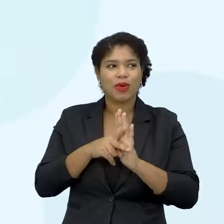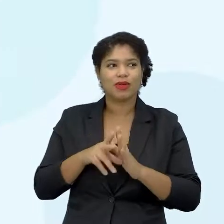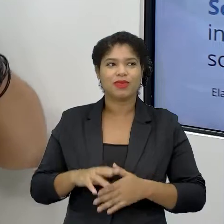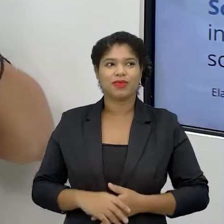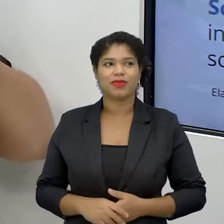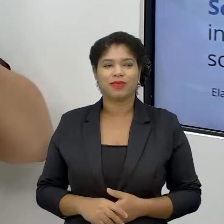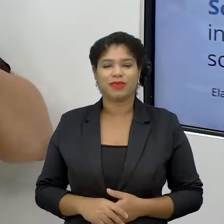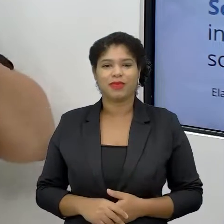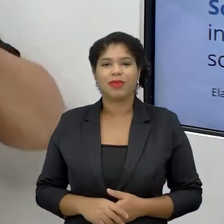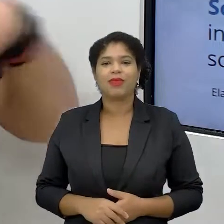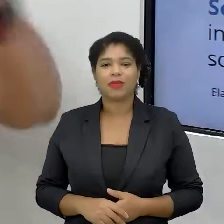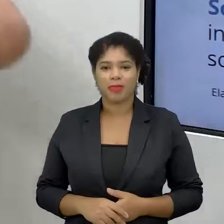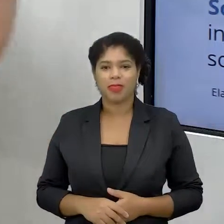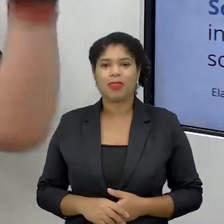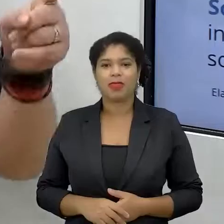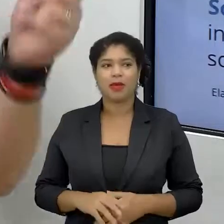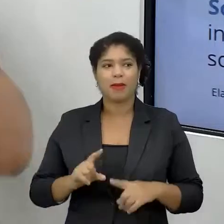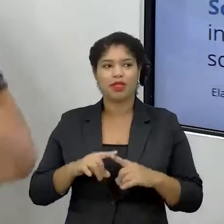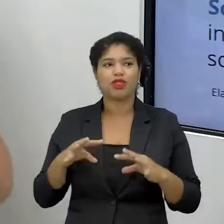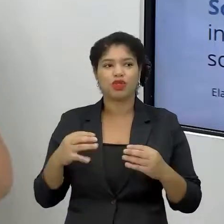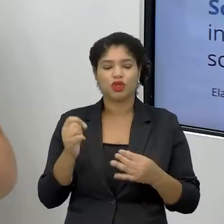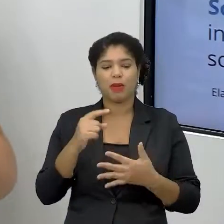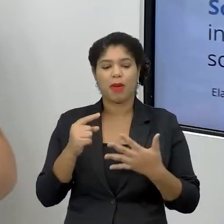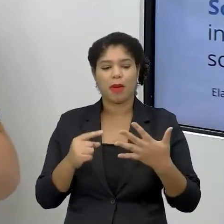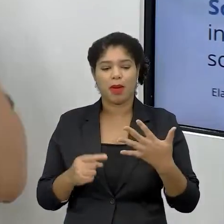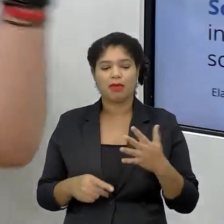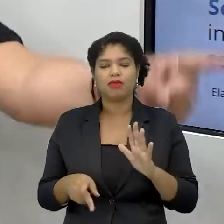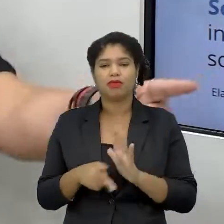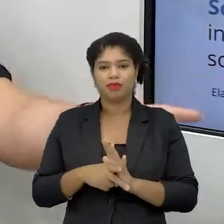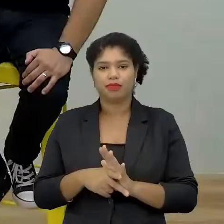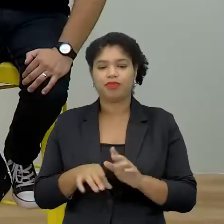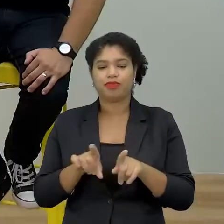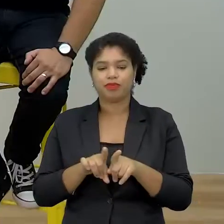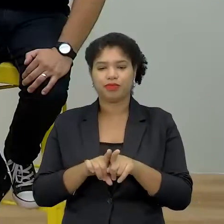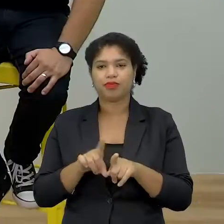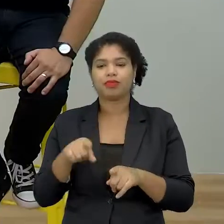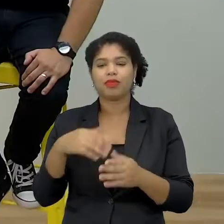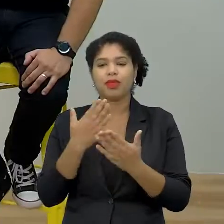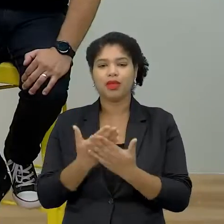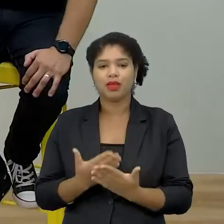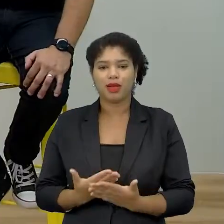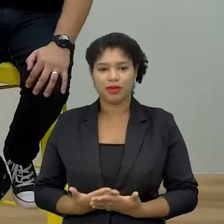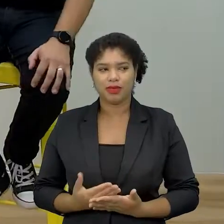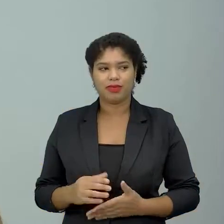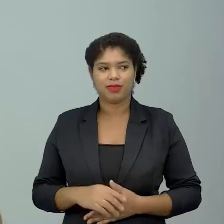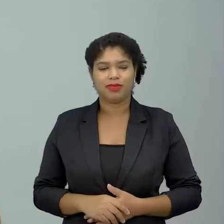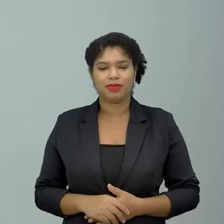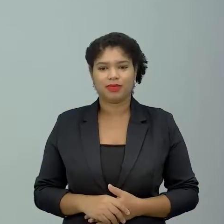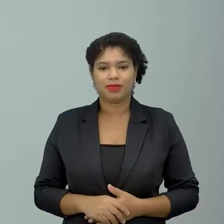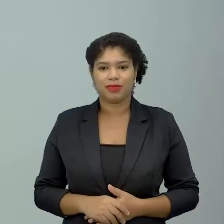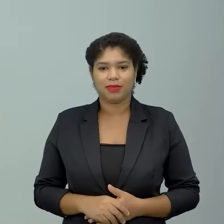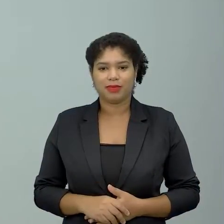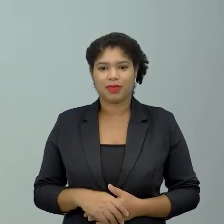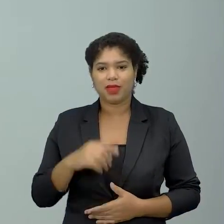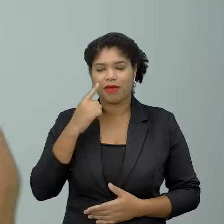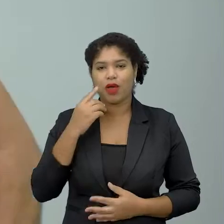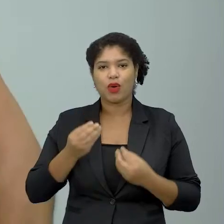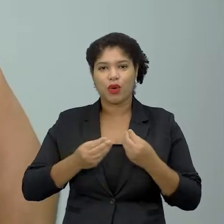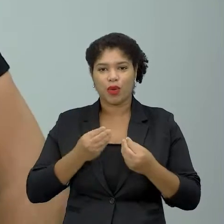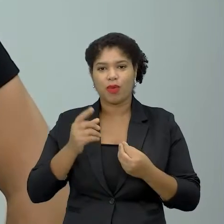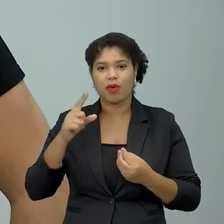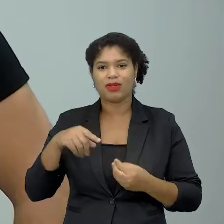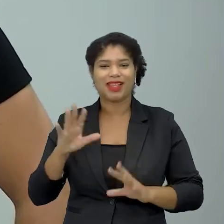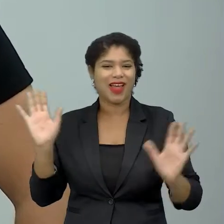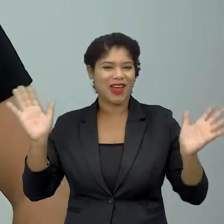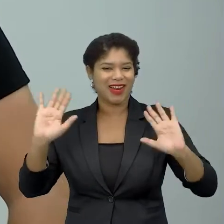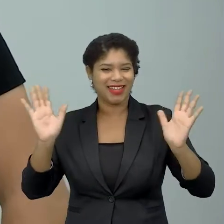de cultura também. De todas elas, inclusive da pop, que é o Mauro. Nossa, oi, tudo bem com você? Aplausos? Não, tudo bem.